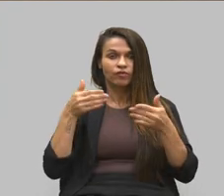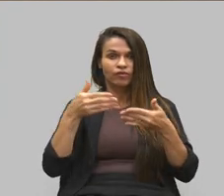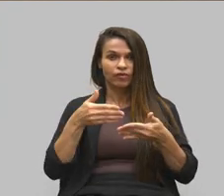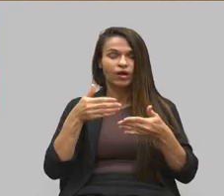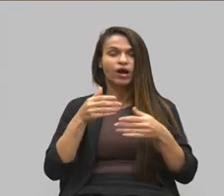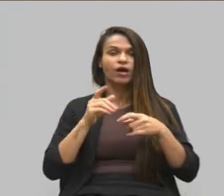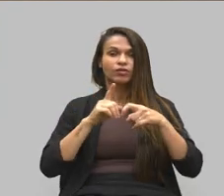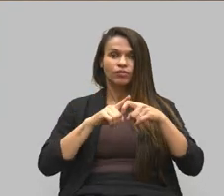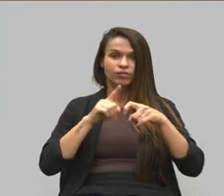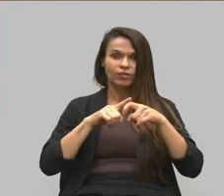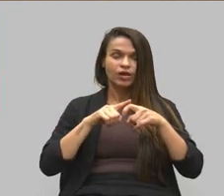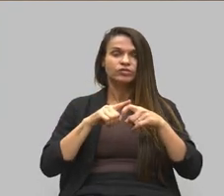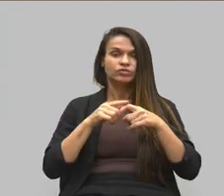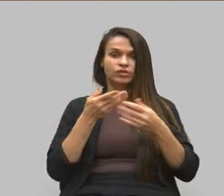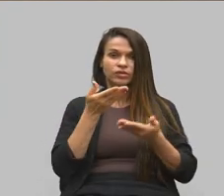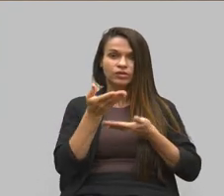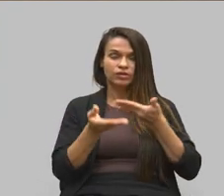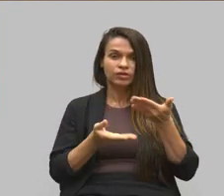ocupacional